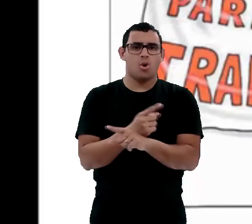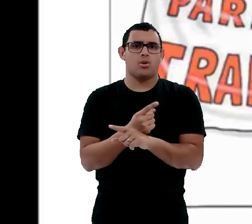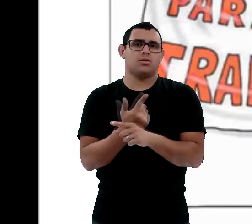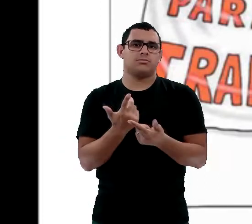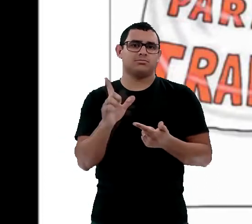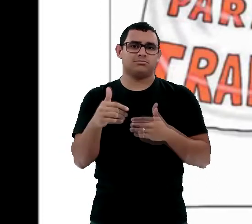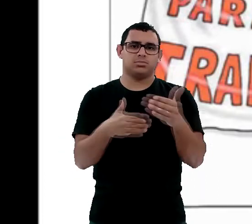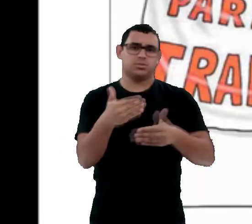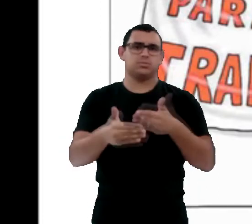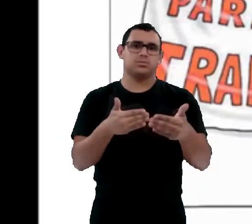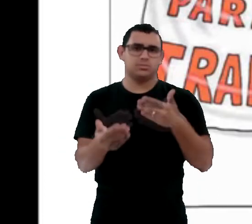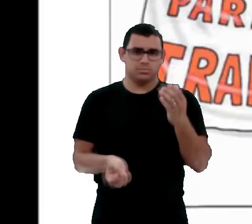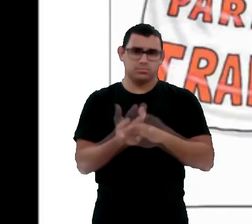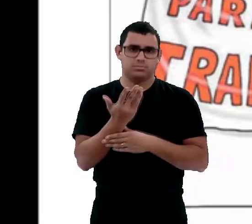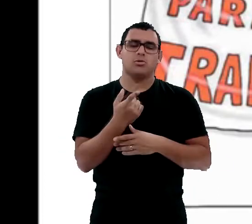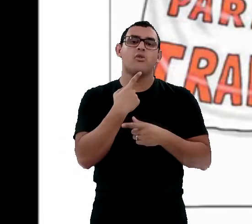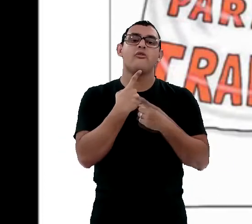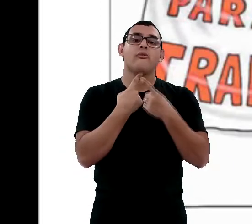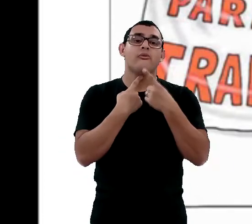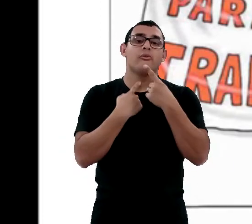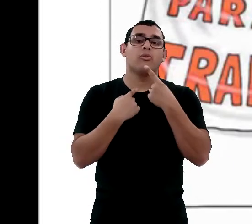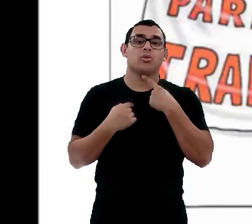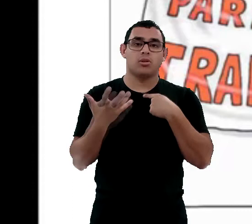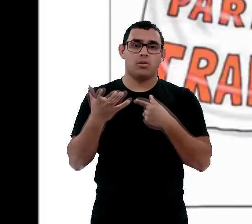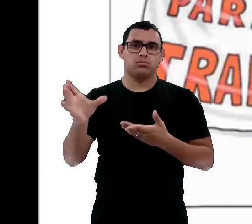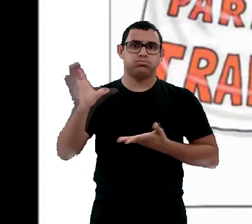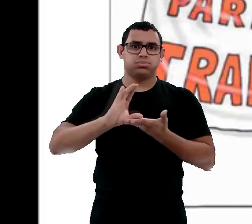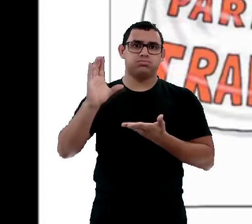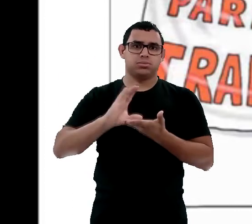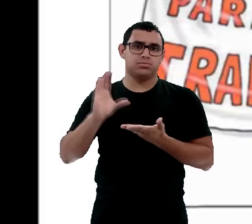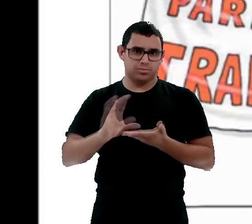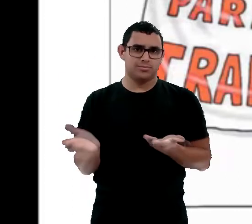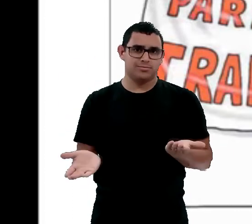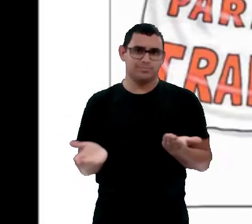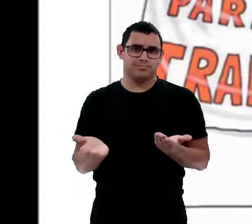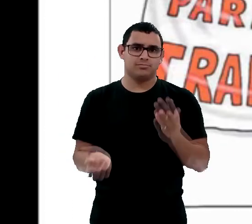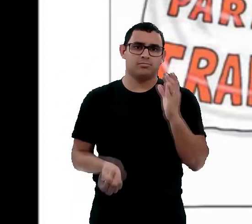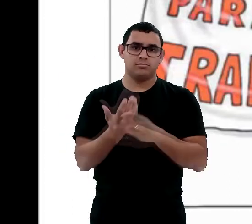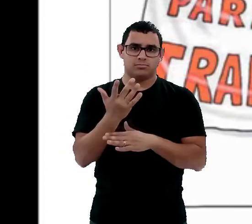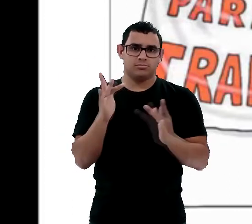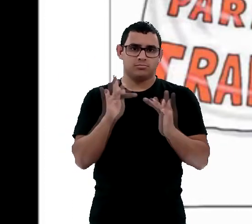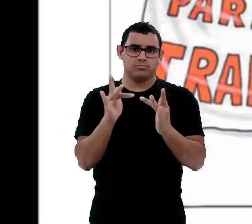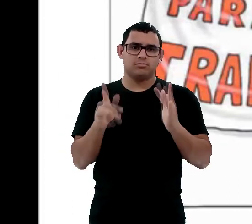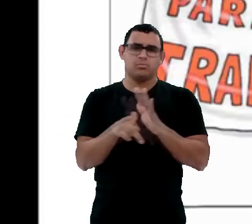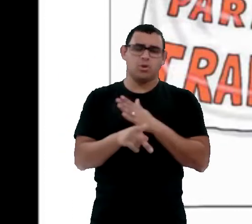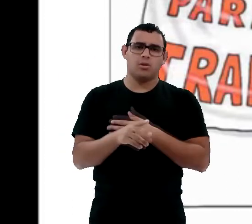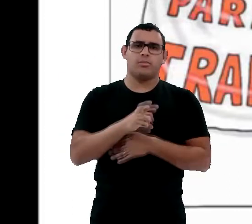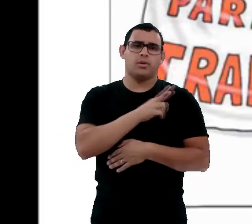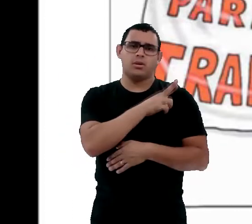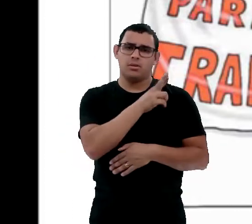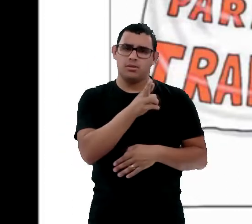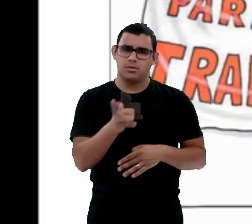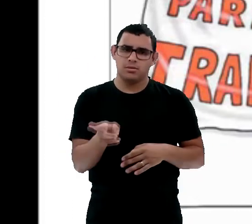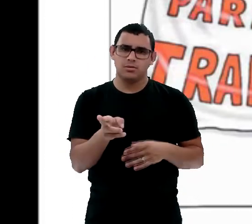características do capitalismo. Então, moeda, dinheiro, mercado, troca, foi consequência daquele desejo